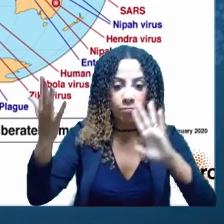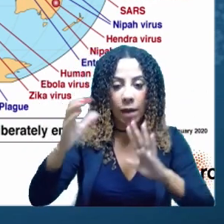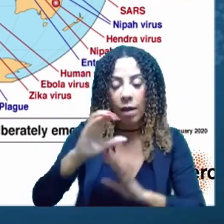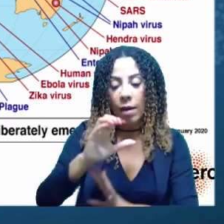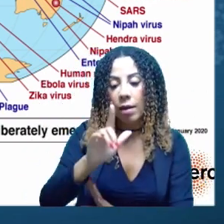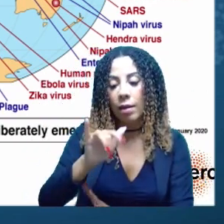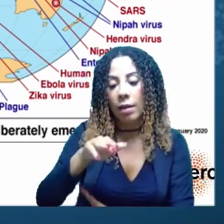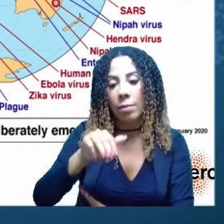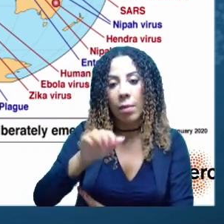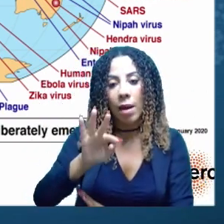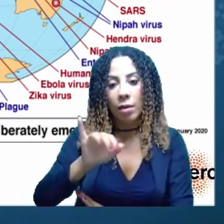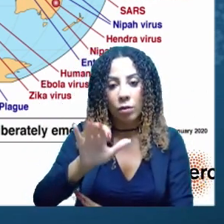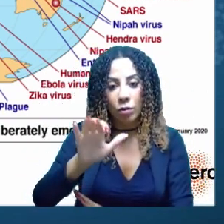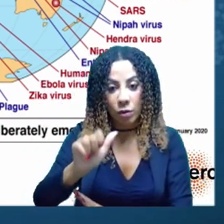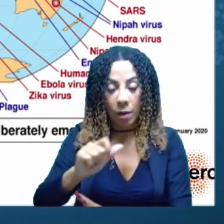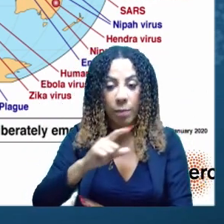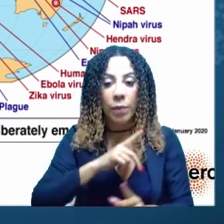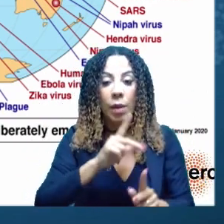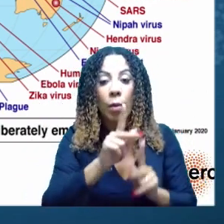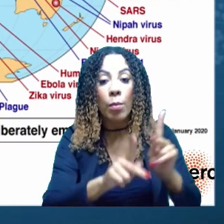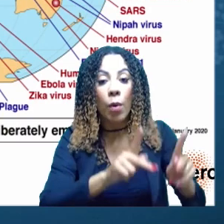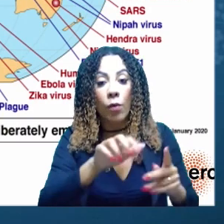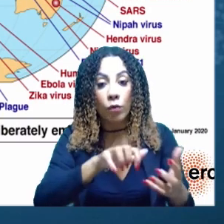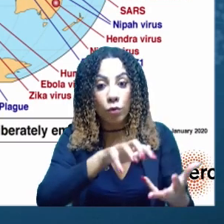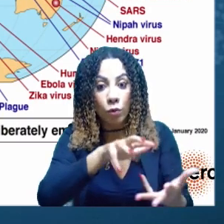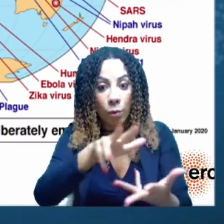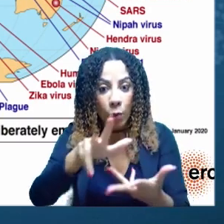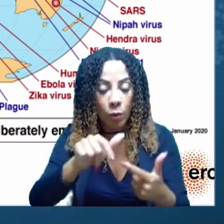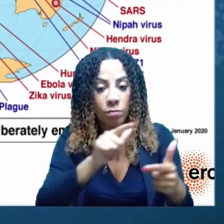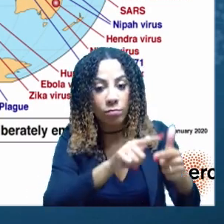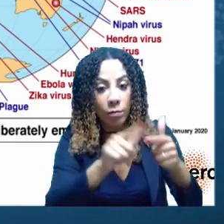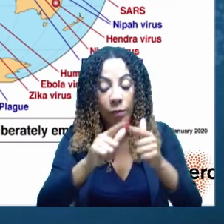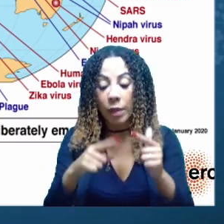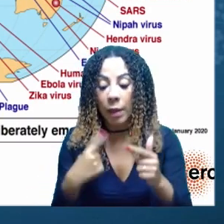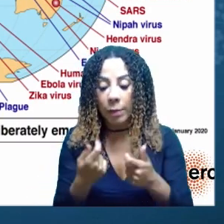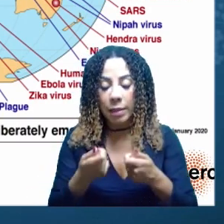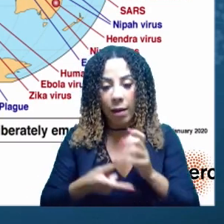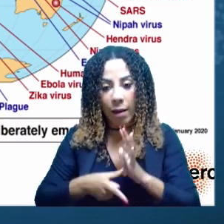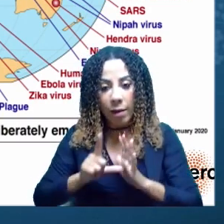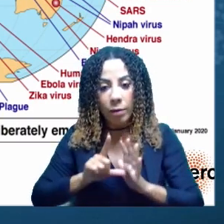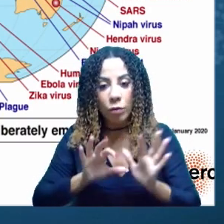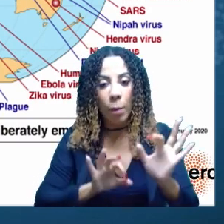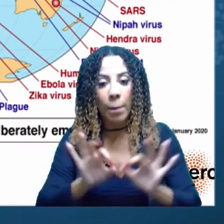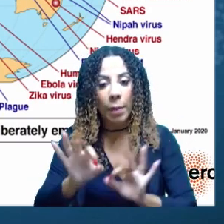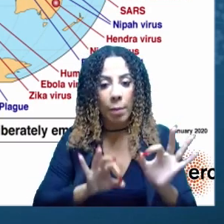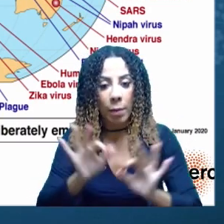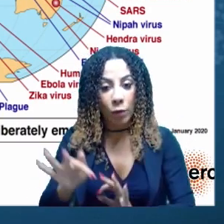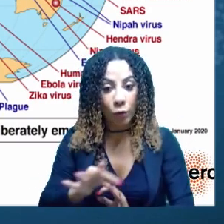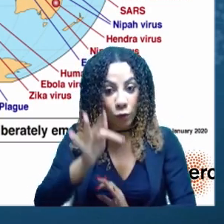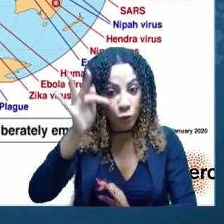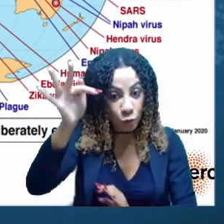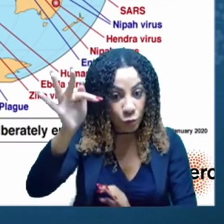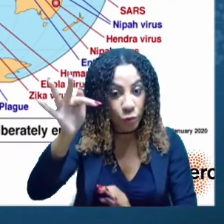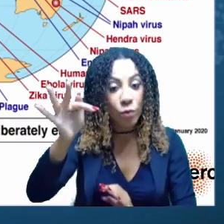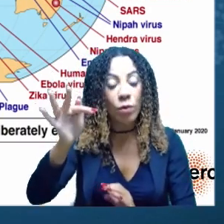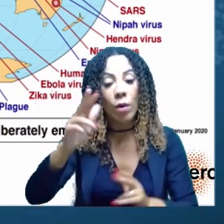do mundo. Nós temos que nos preparar para o futuro de mudança climática e as doenças